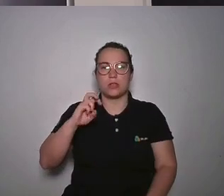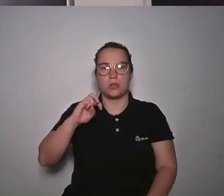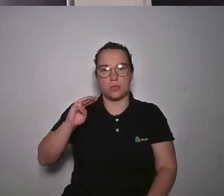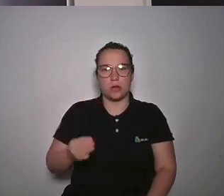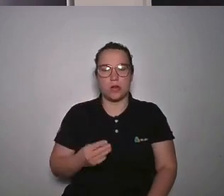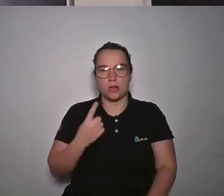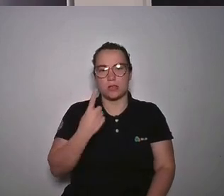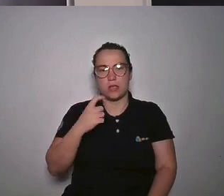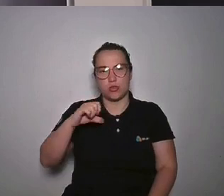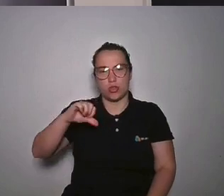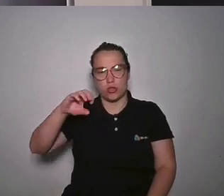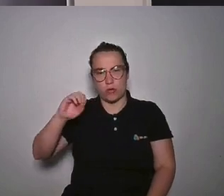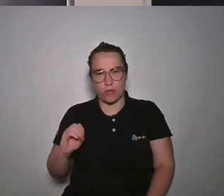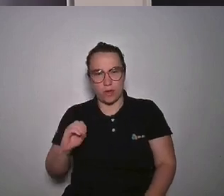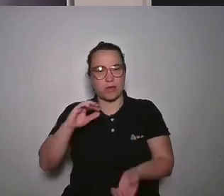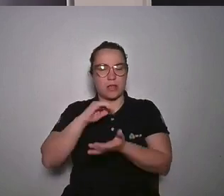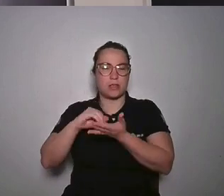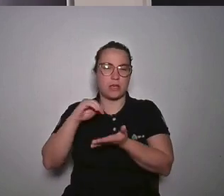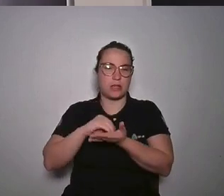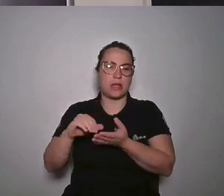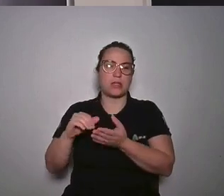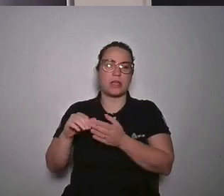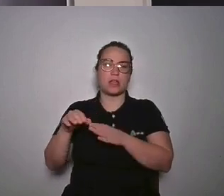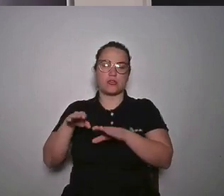5.190.000, Secretaria Municipal de Trânsito,